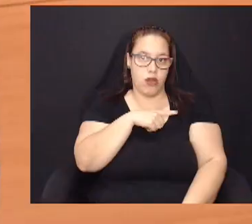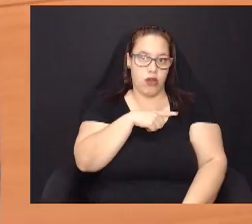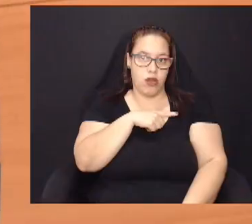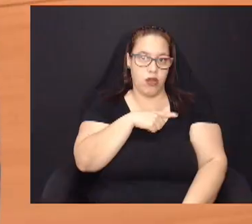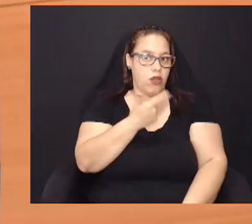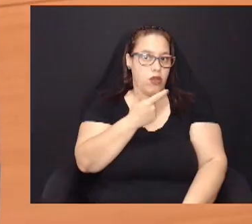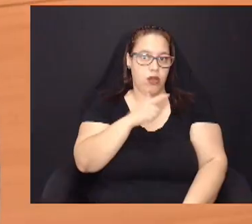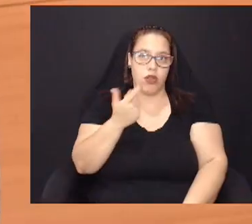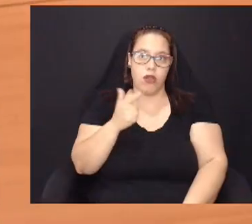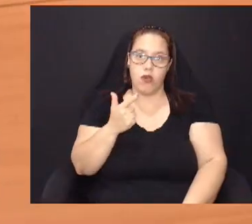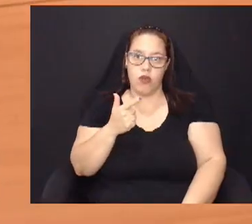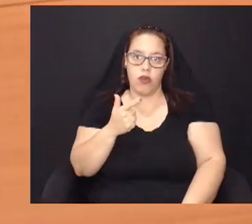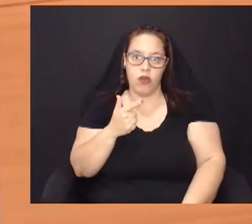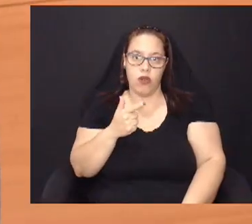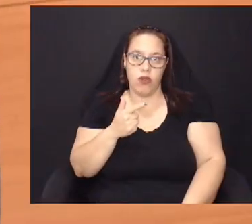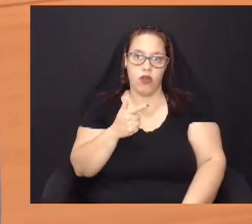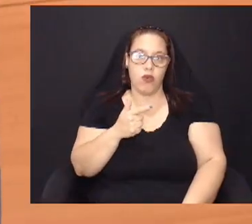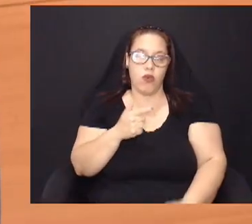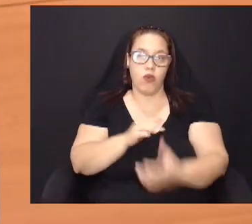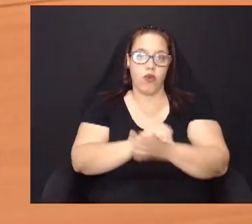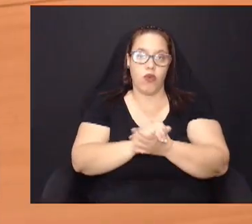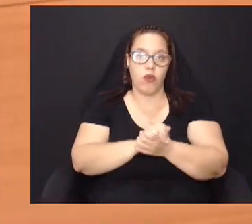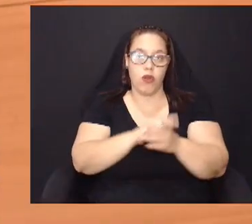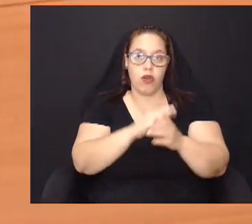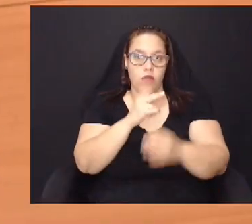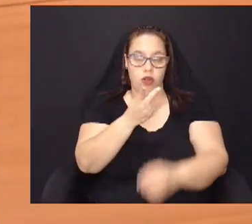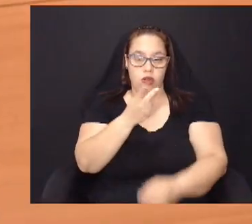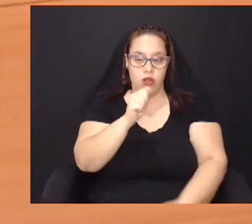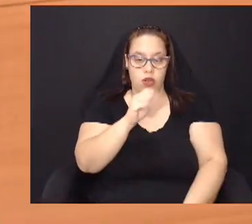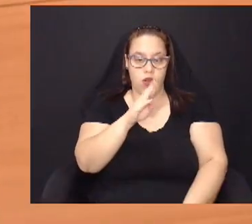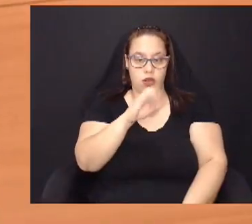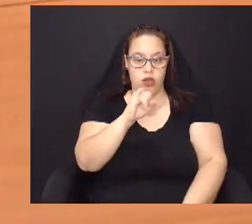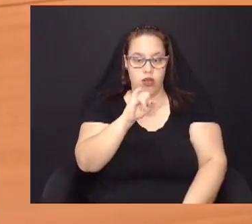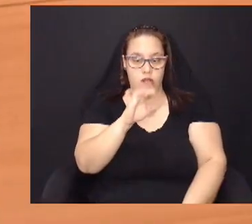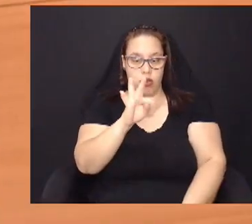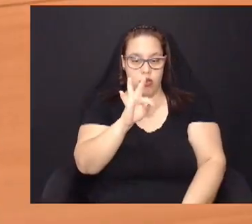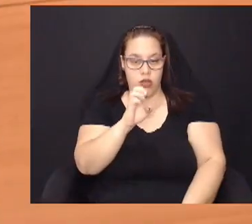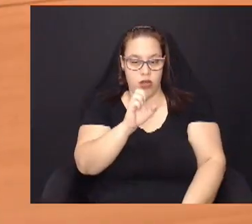meu CCO da construção, o meu habite da construção.